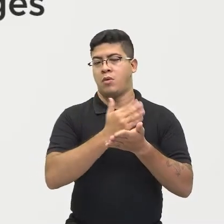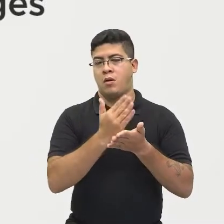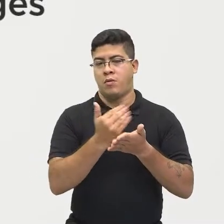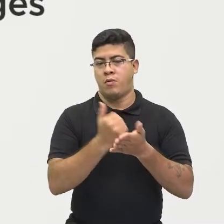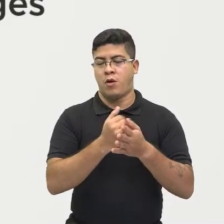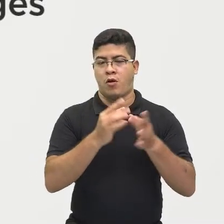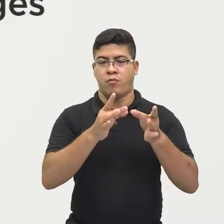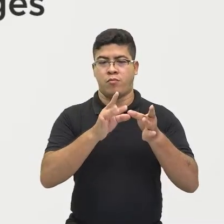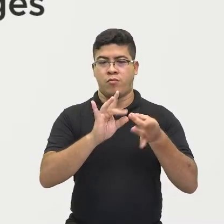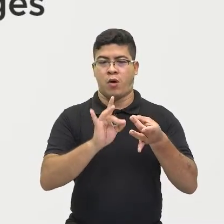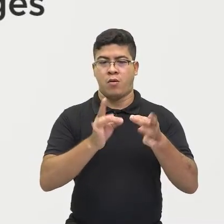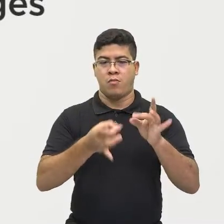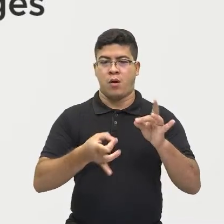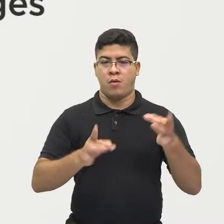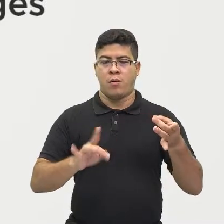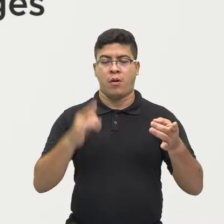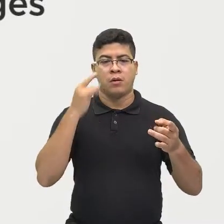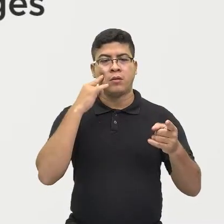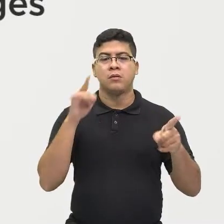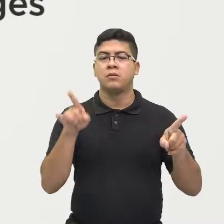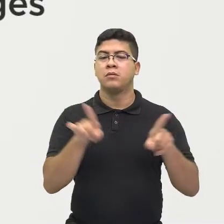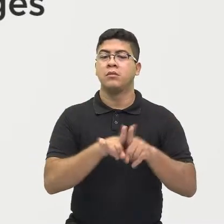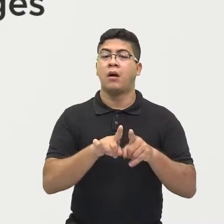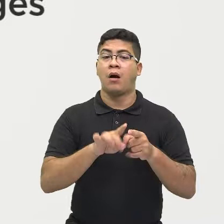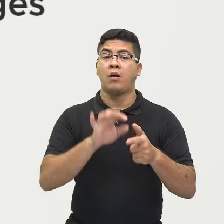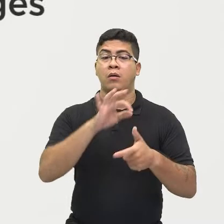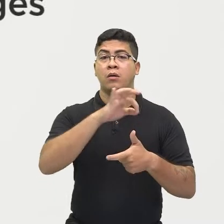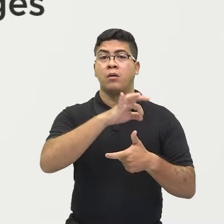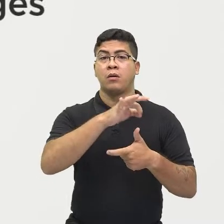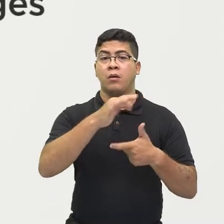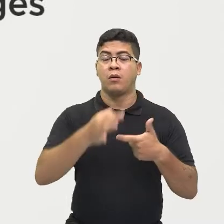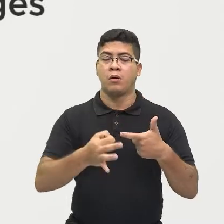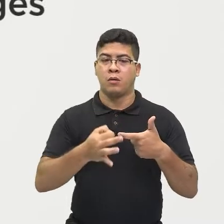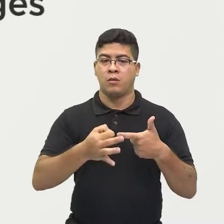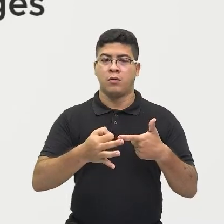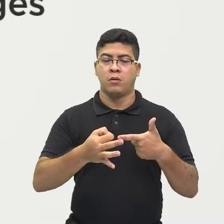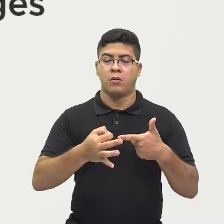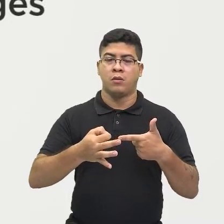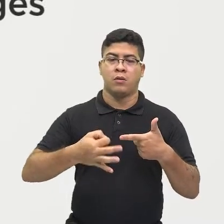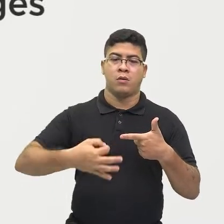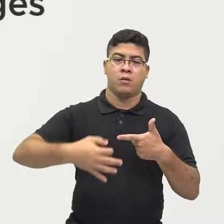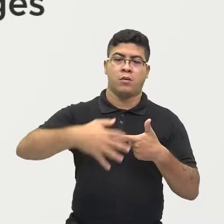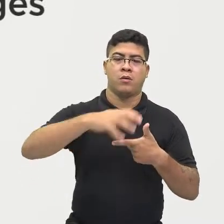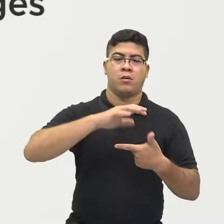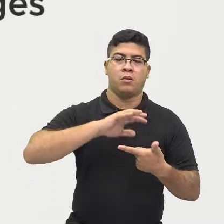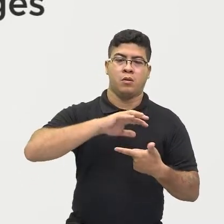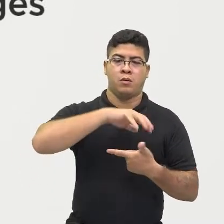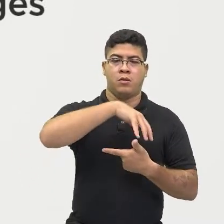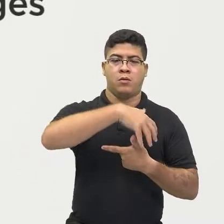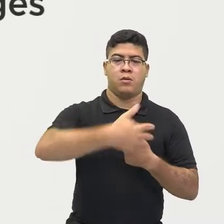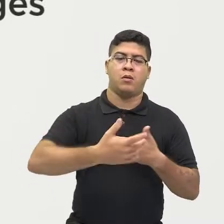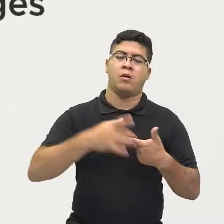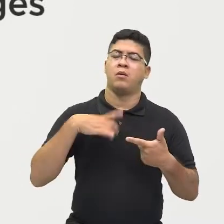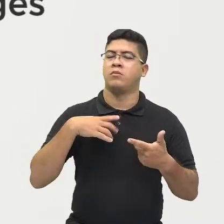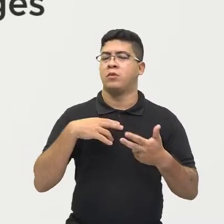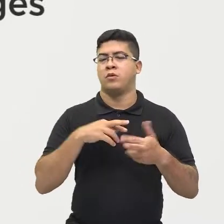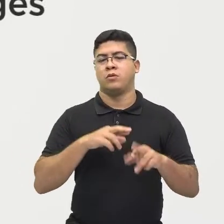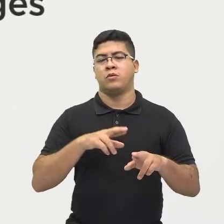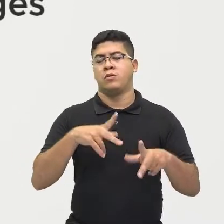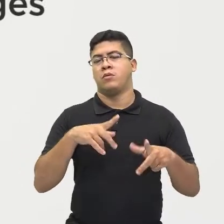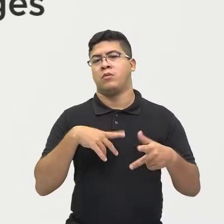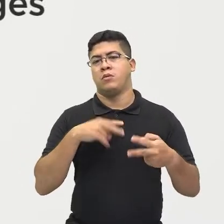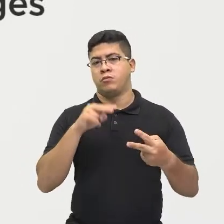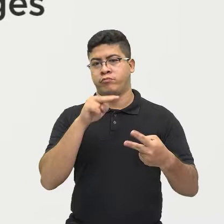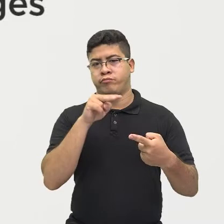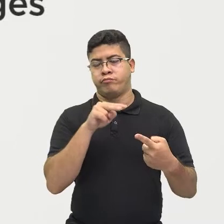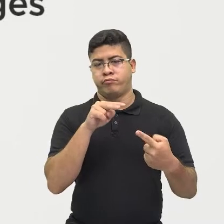seus elementos geométricos, olha só, com o propósito de representar os objetos em diferentes